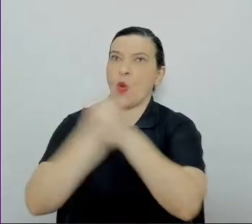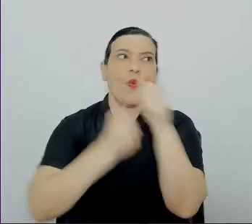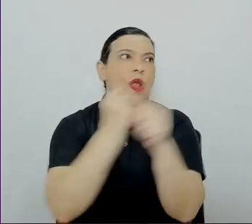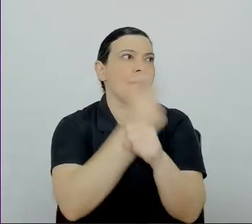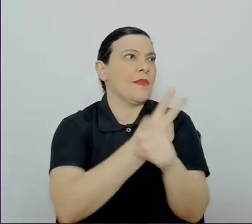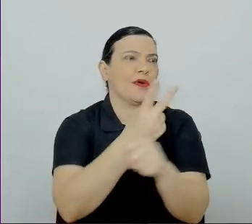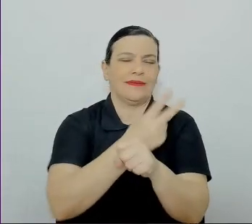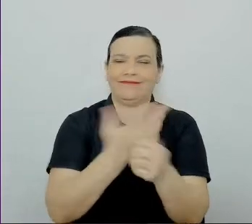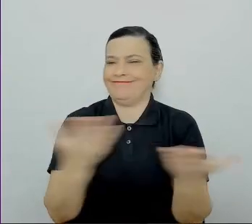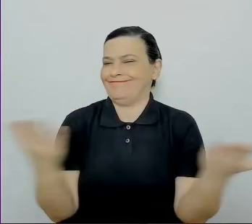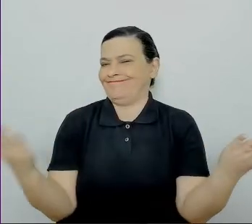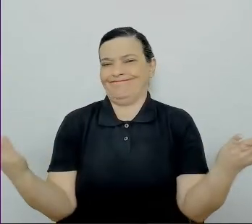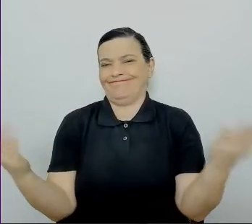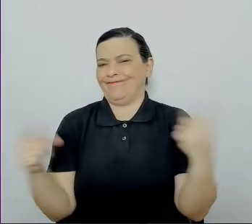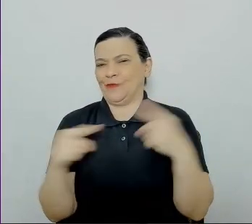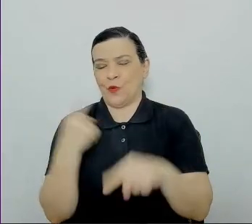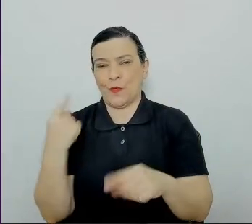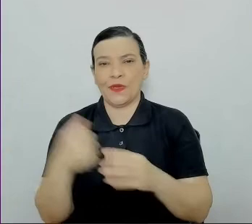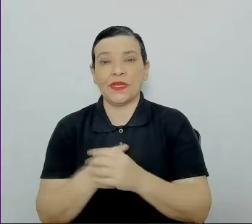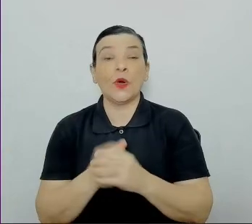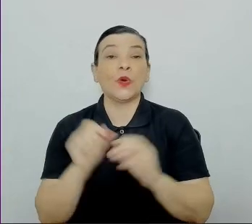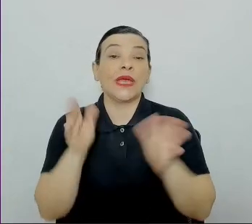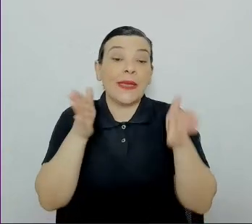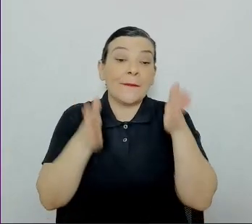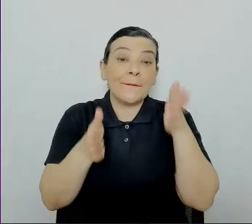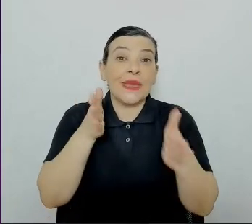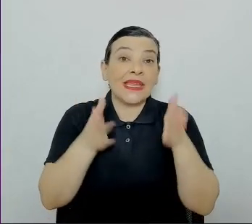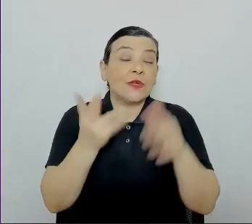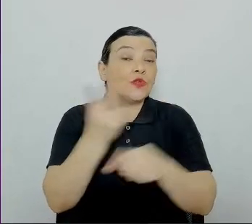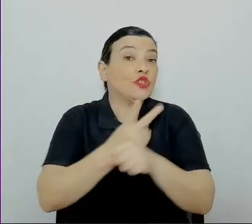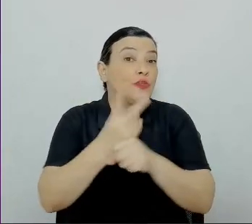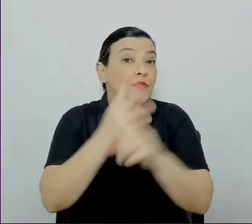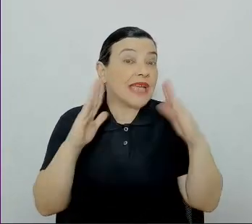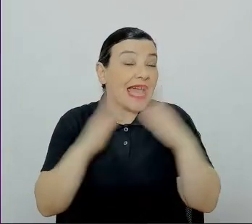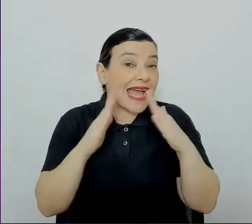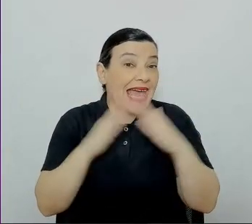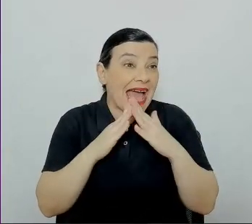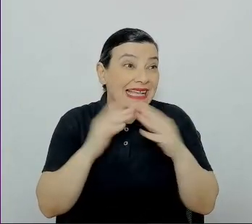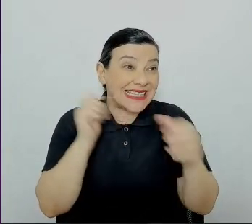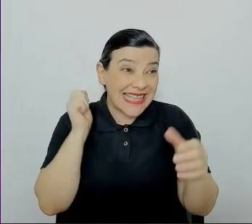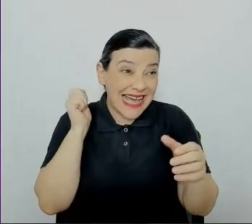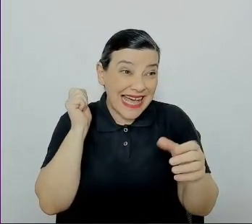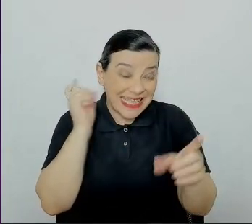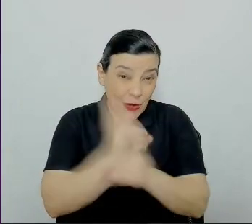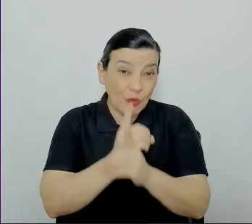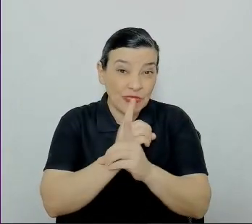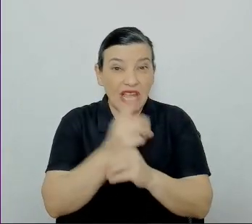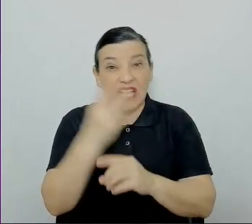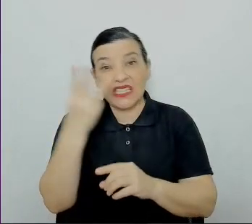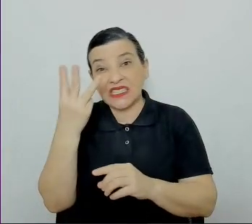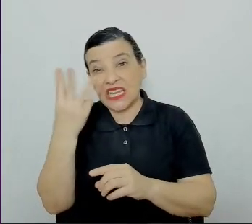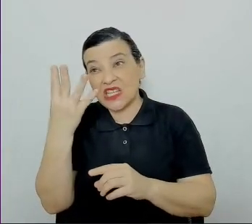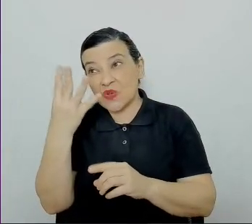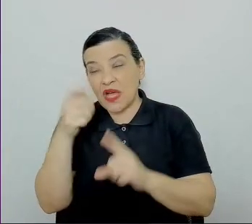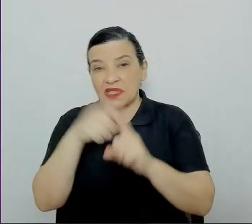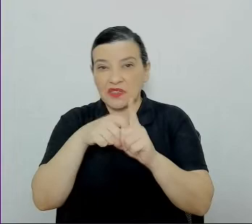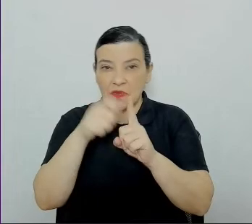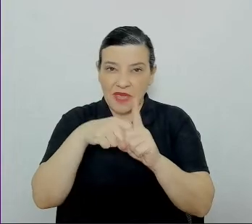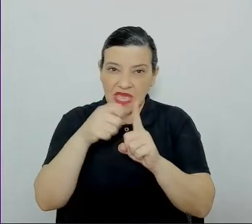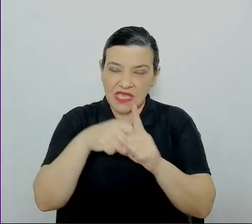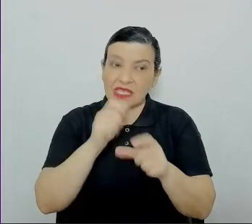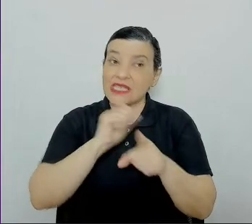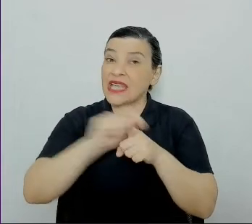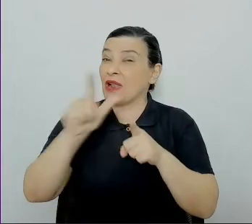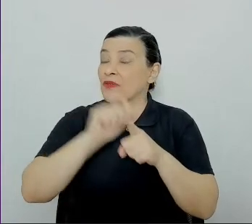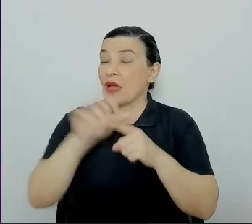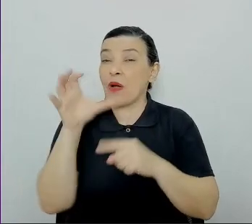A média de tempo de busca que a gente tinha ali era de torno de 3 a 4 meses para uma compra. para aluguel até era mais rápido.